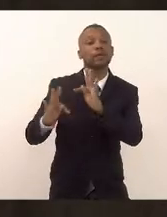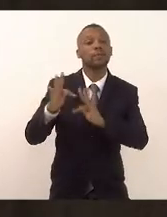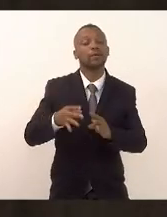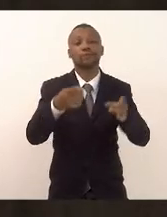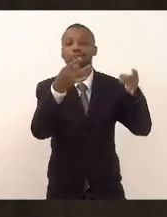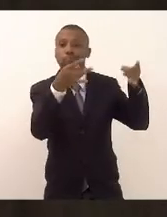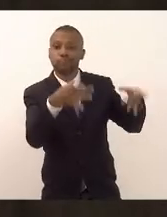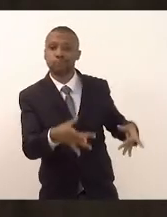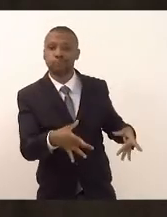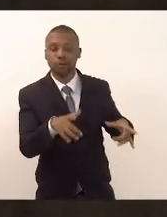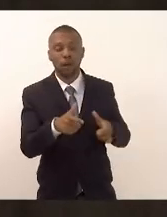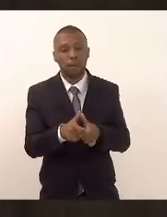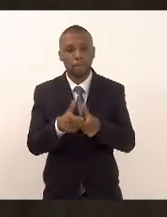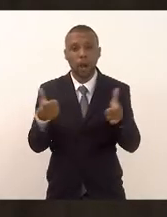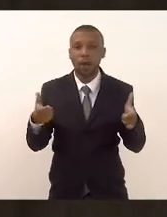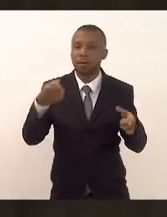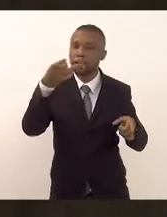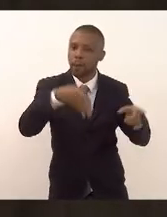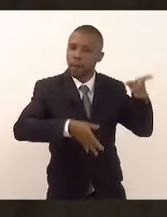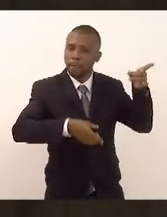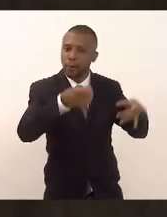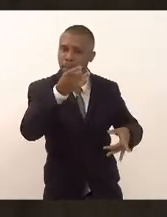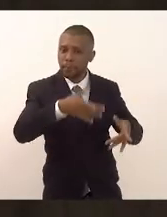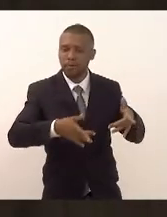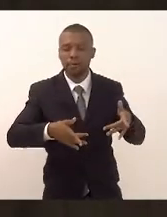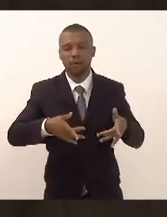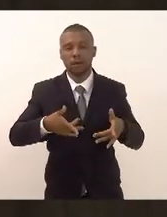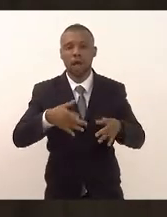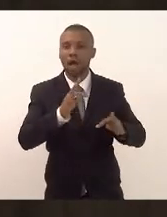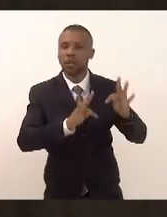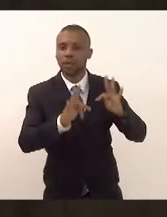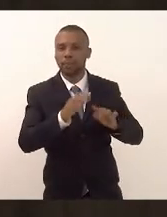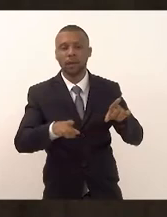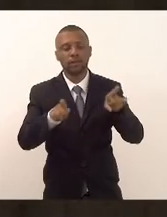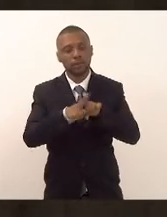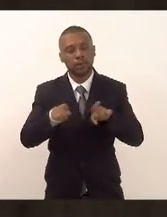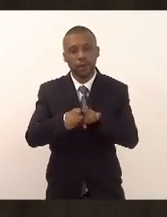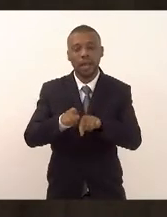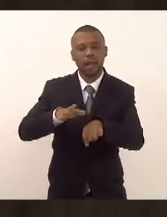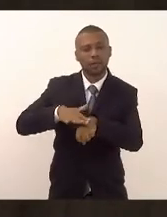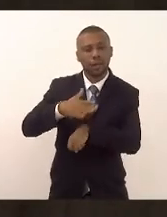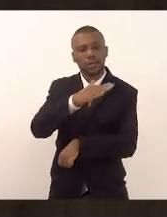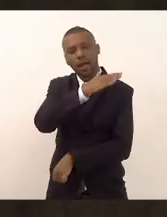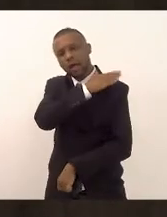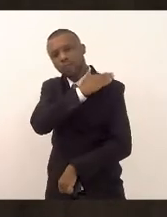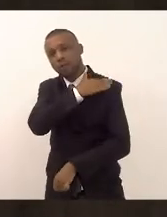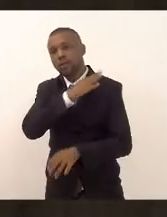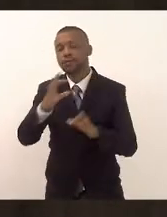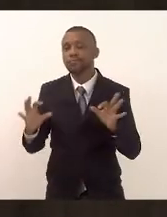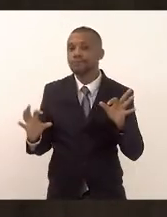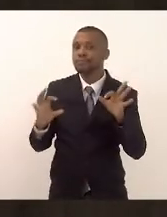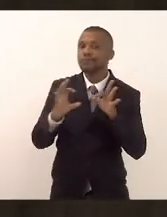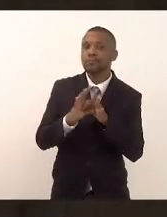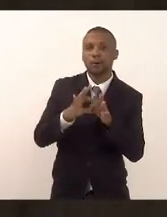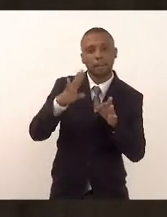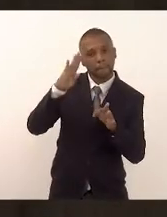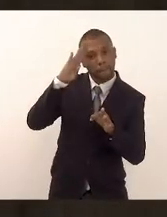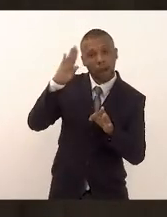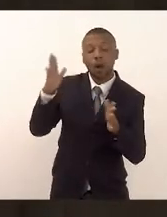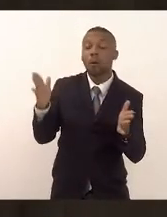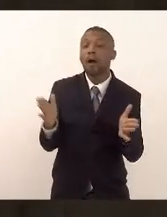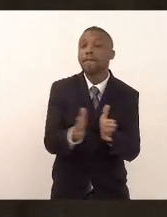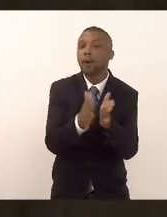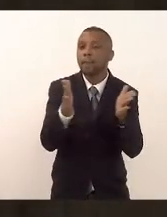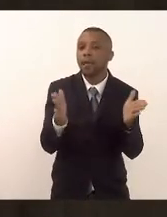ao tratamento seja muito maior. Por outro lado, a tuberculose é uma doença vinculada extremamente com a